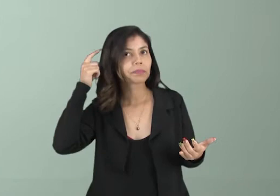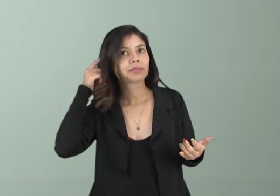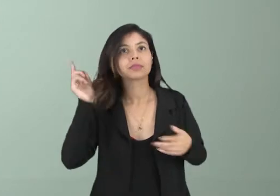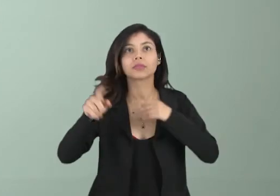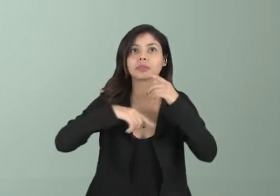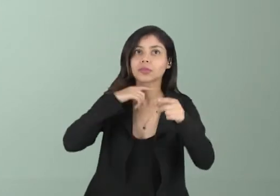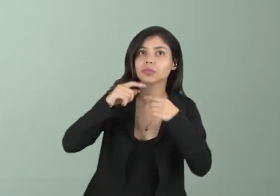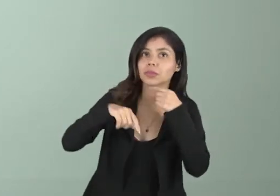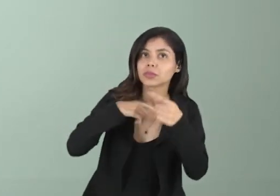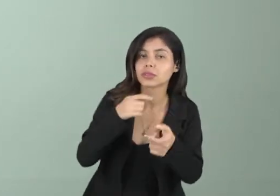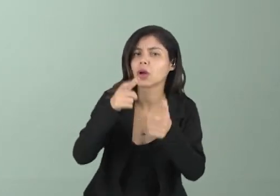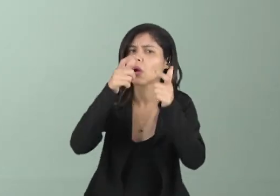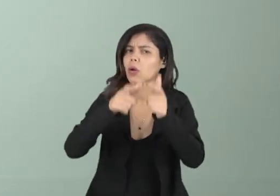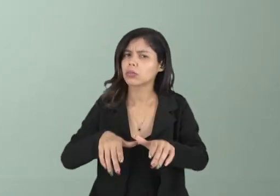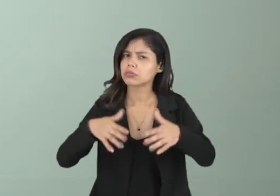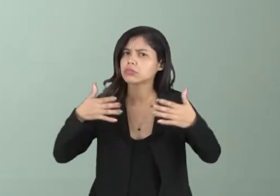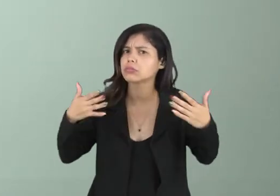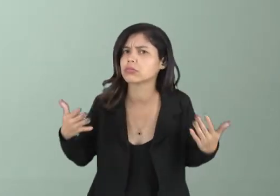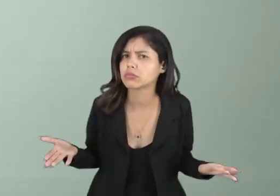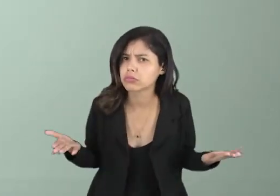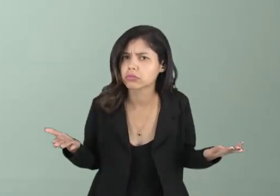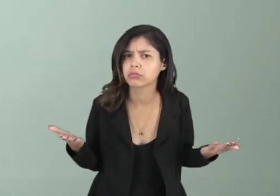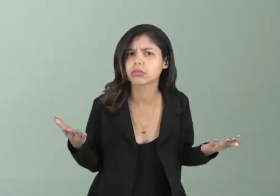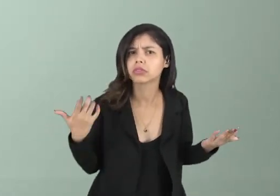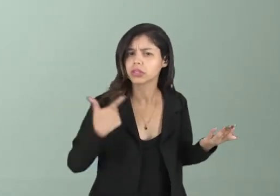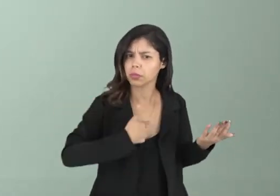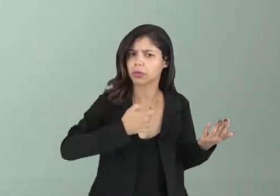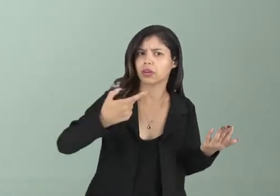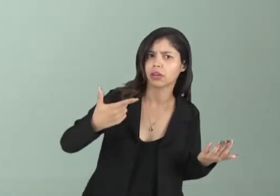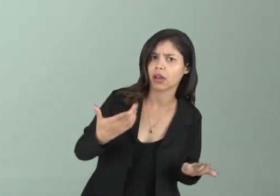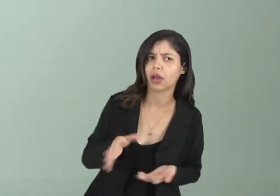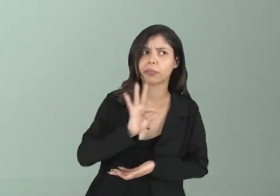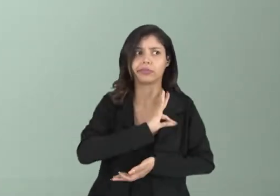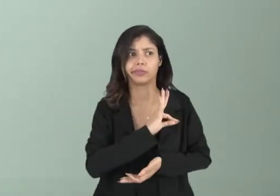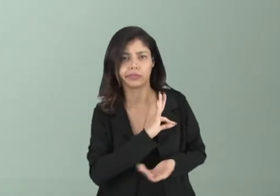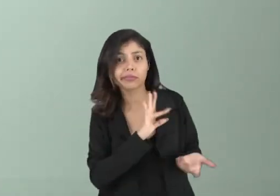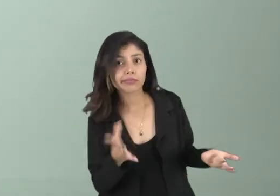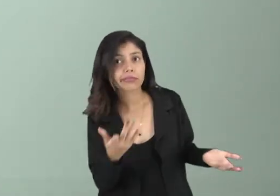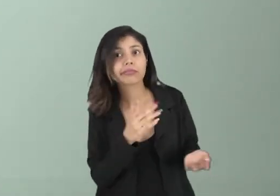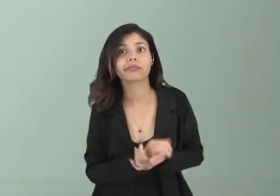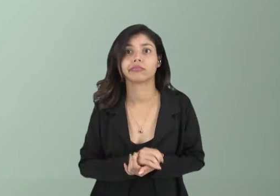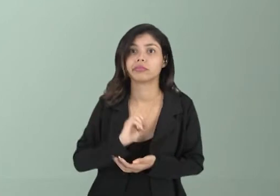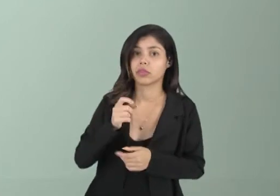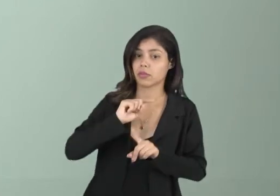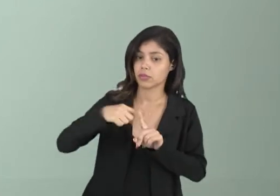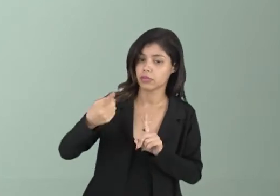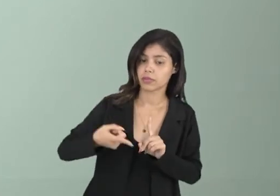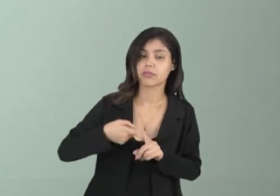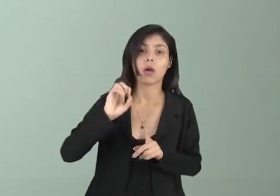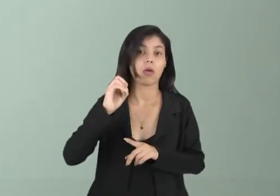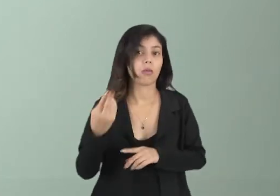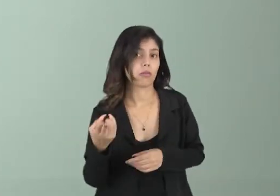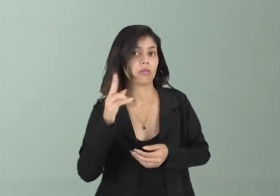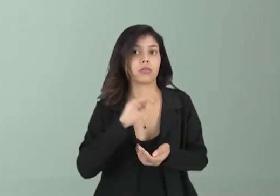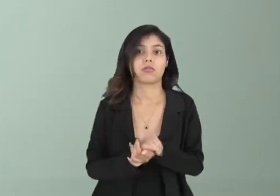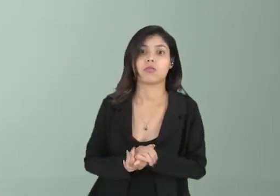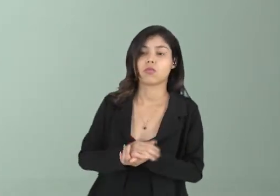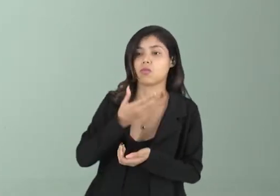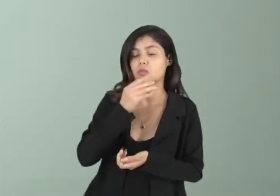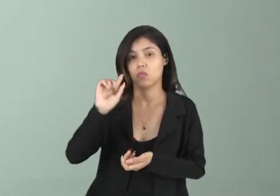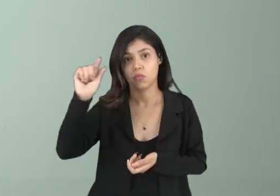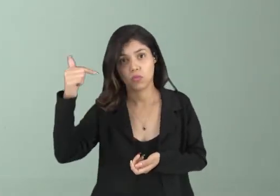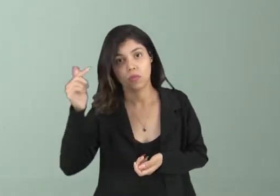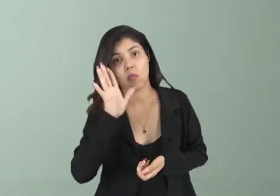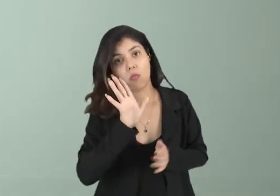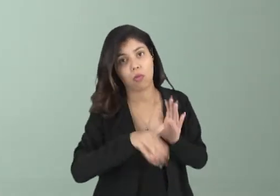a dúvida de onde saiu essa bala. Será que foi um policial que atingiu essa grávida? Será que foi um traficante